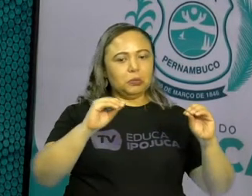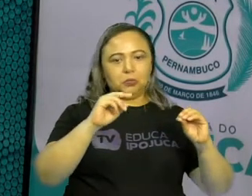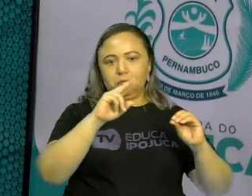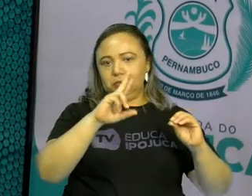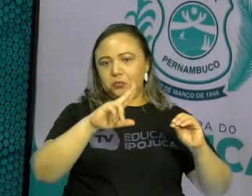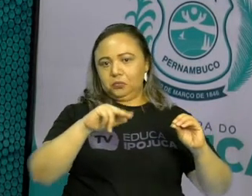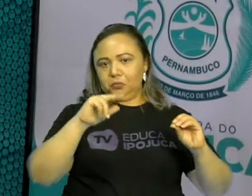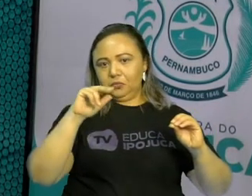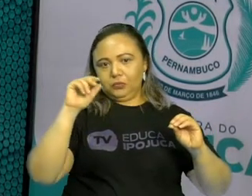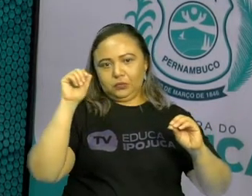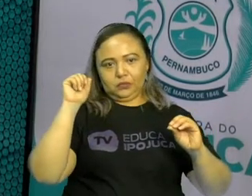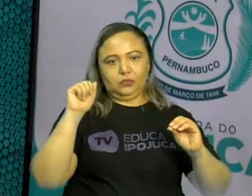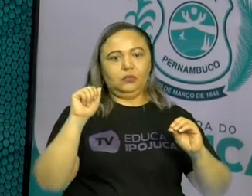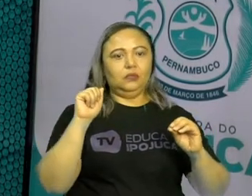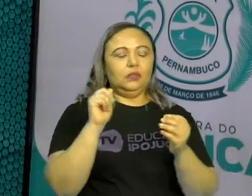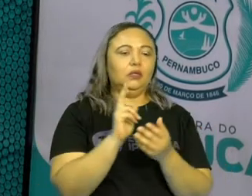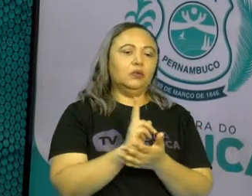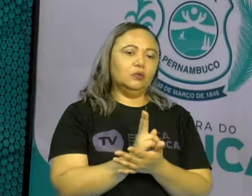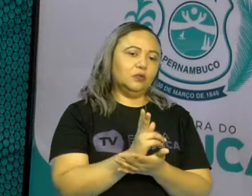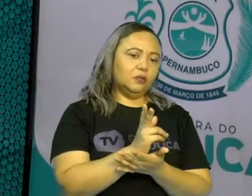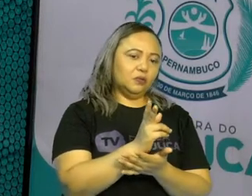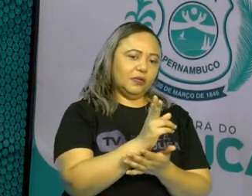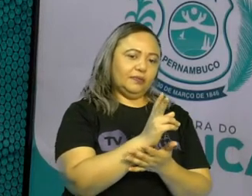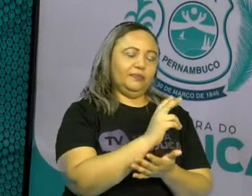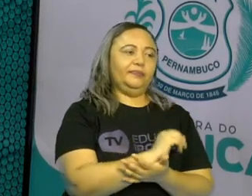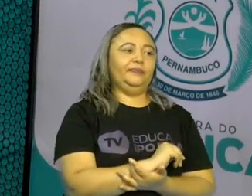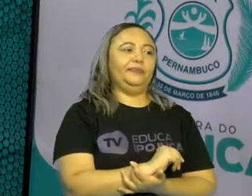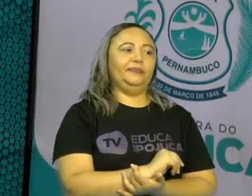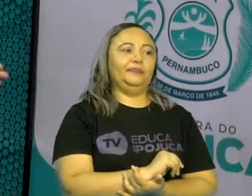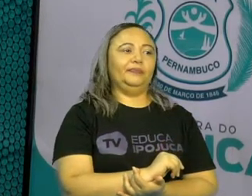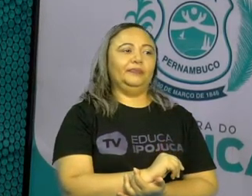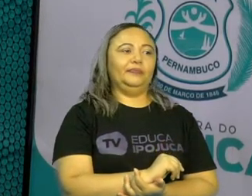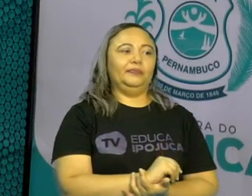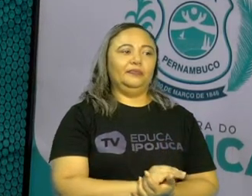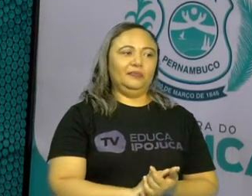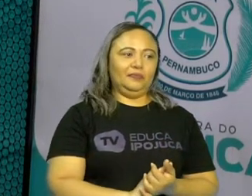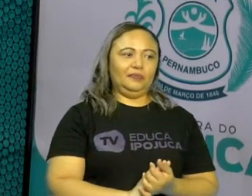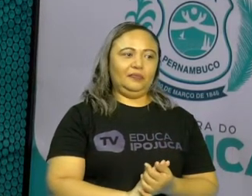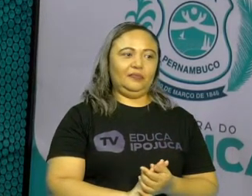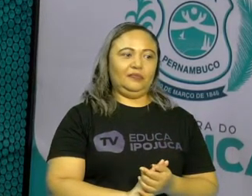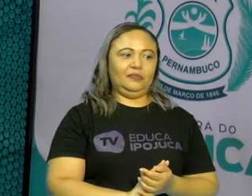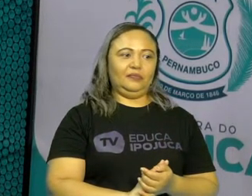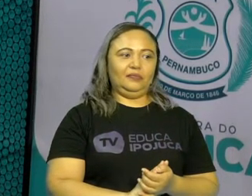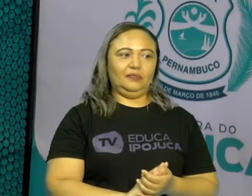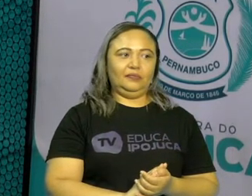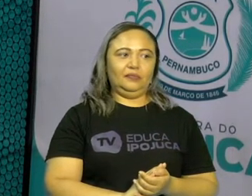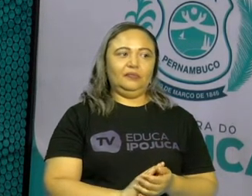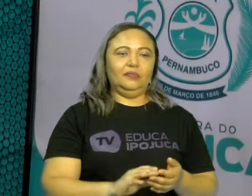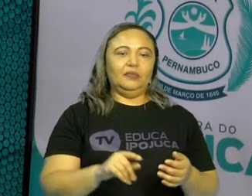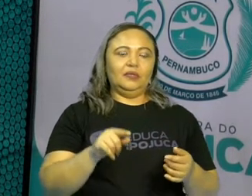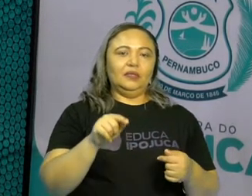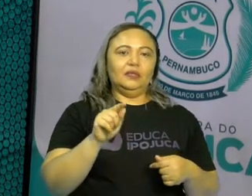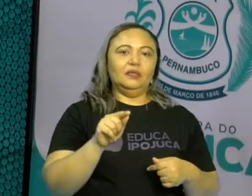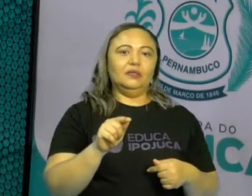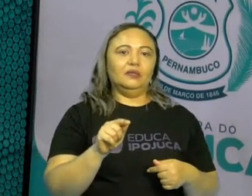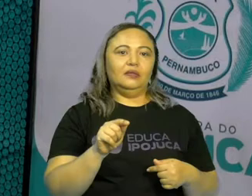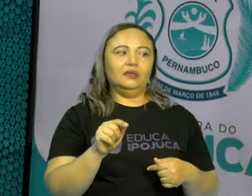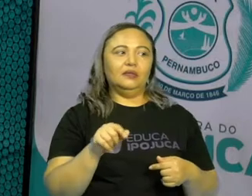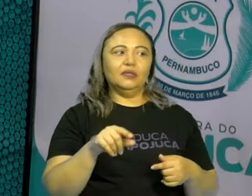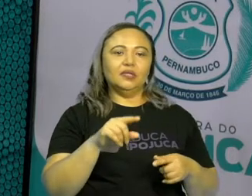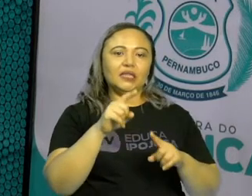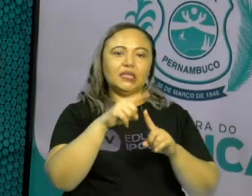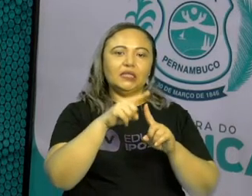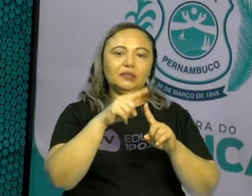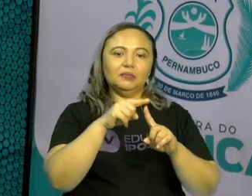deixa de sair de vinculação no nosso meio, na nossa sociedade. Esses tipos